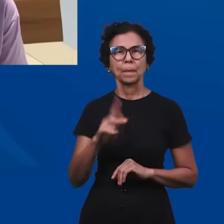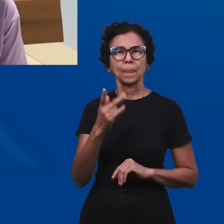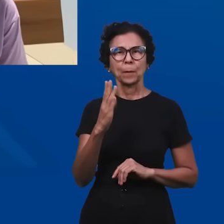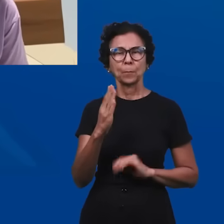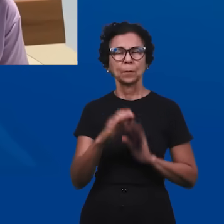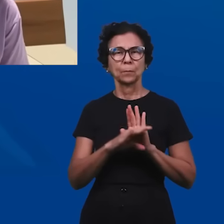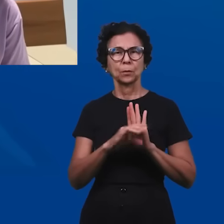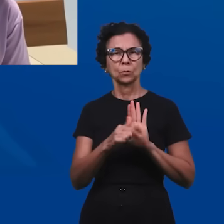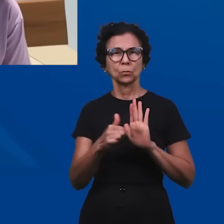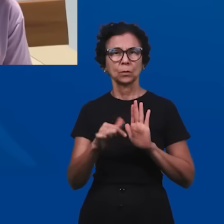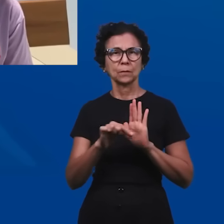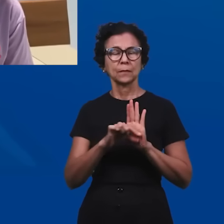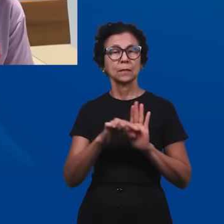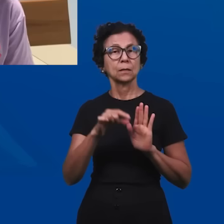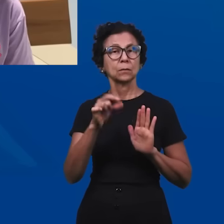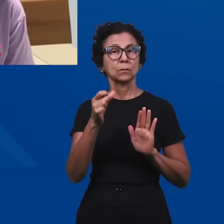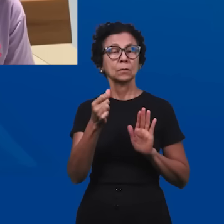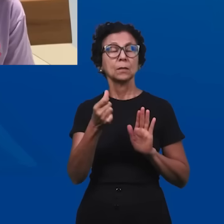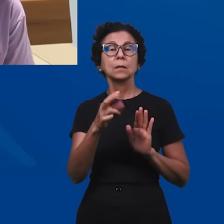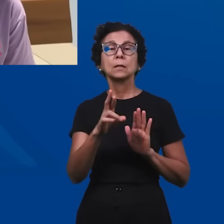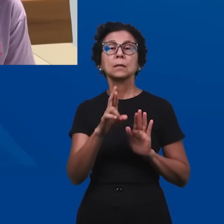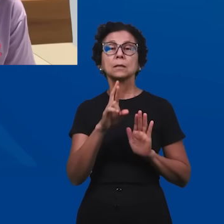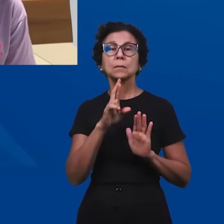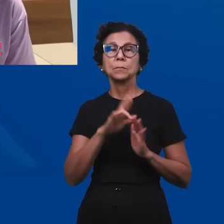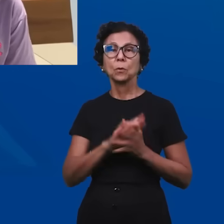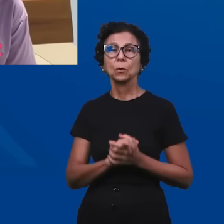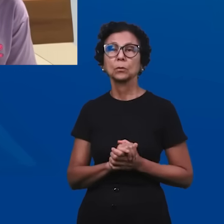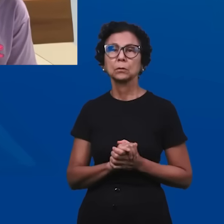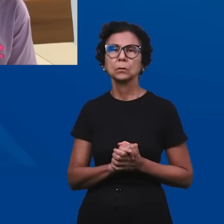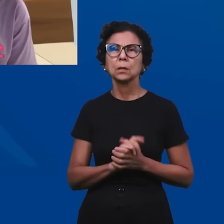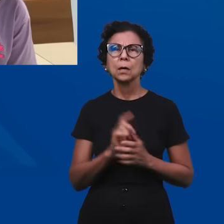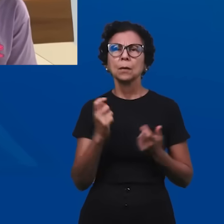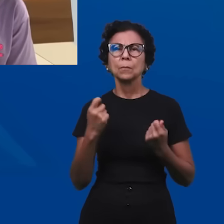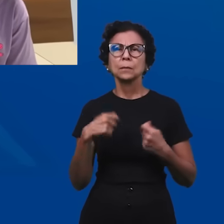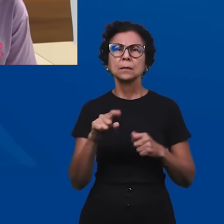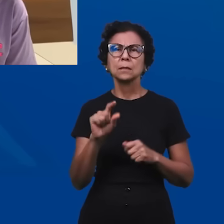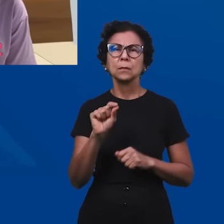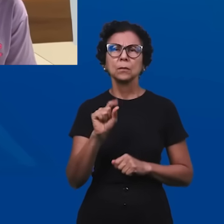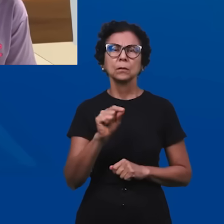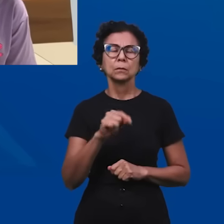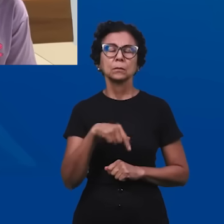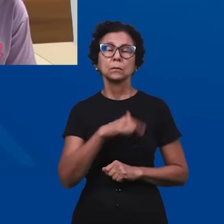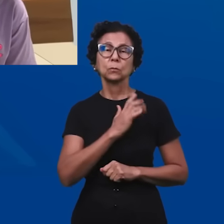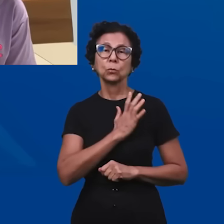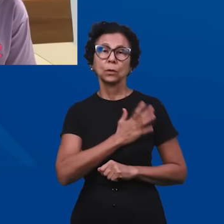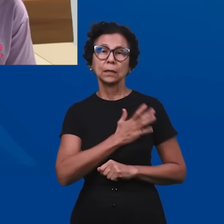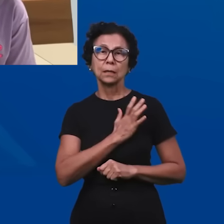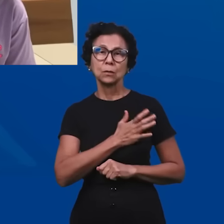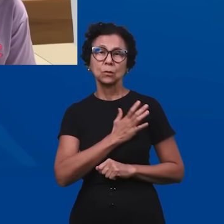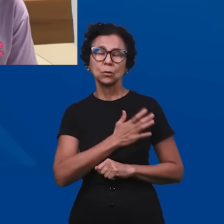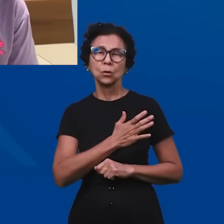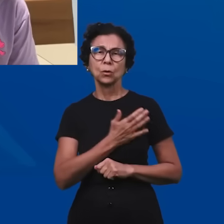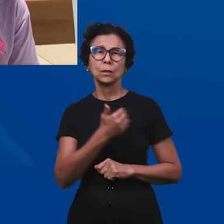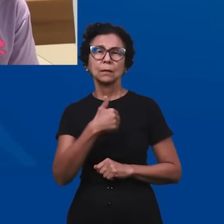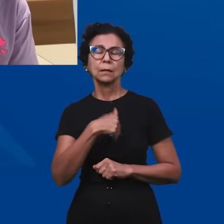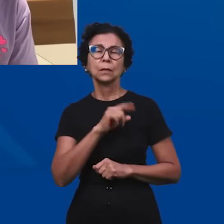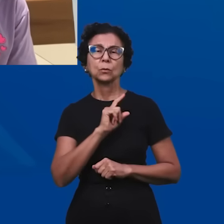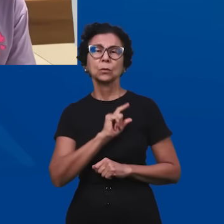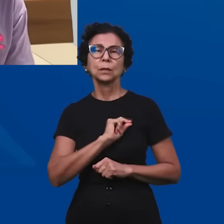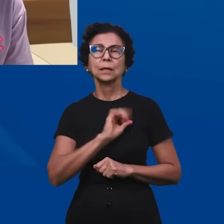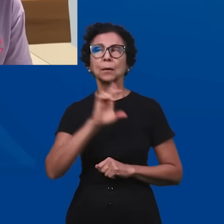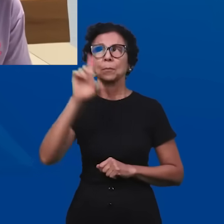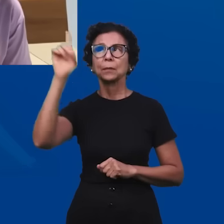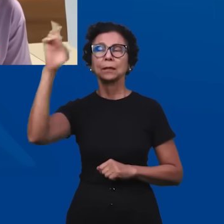Hebreus capítulo 11, versículo 6 e responda: o que devemos ter em nossos corações para agradar a Deus?